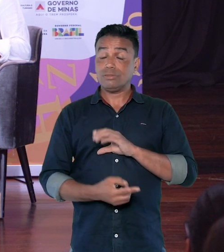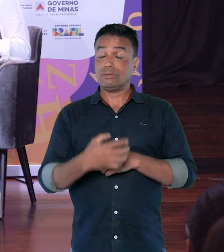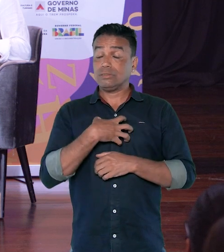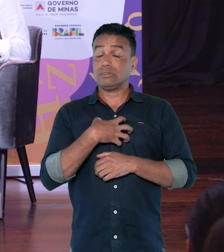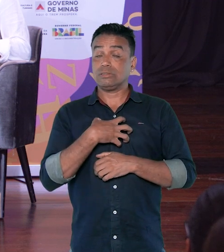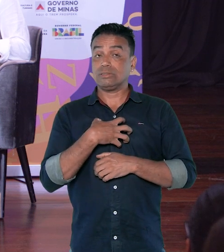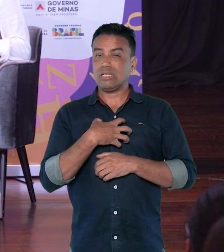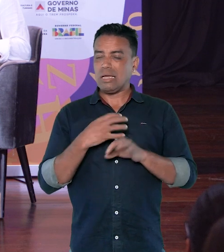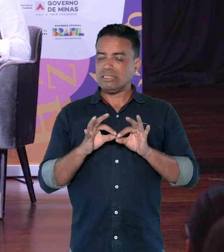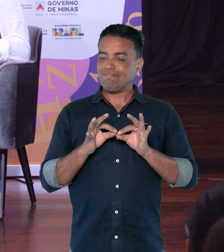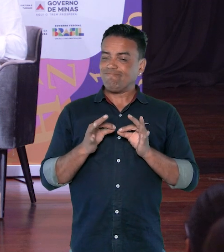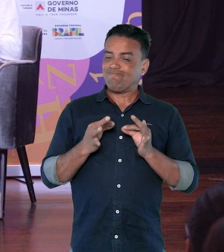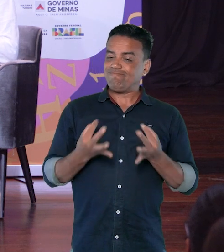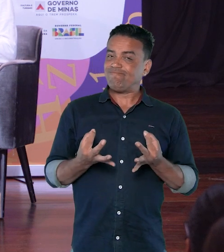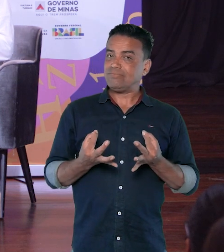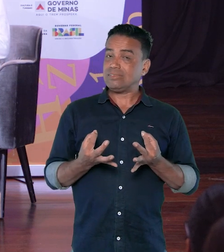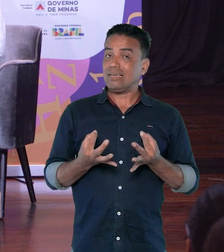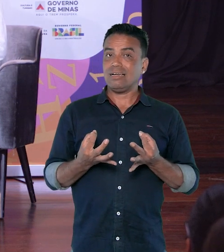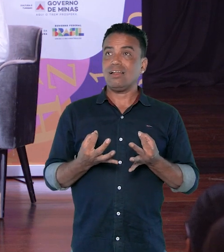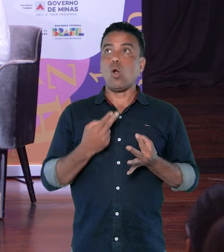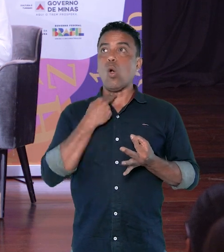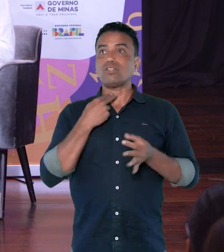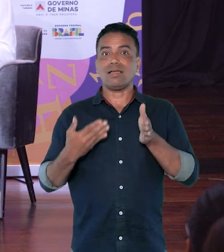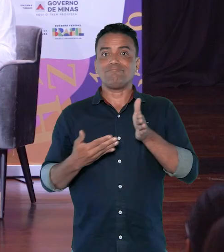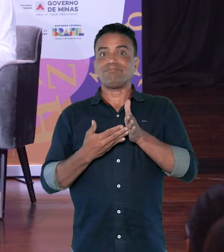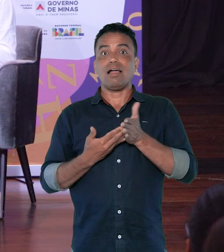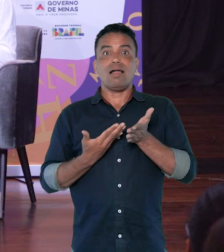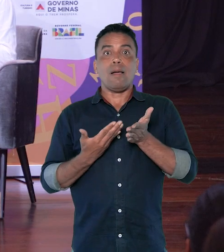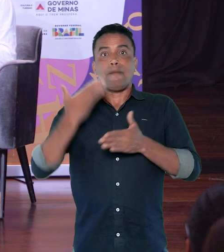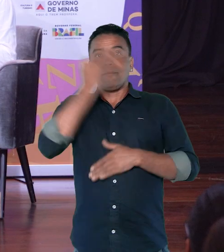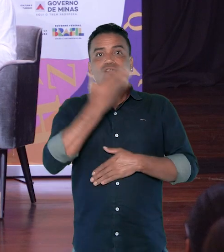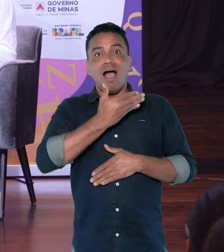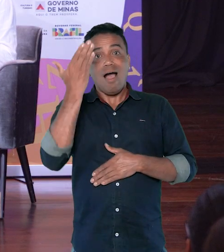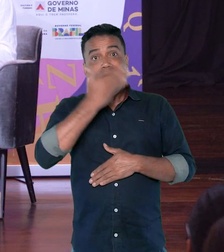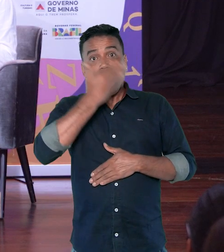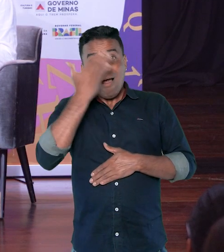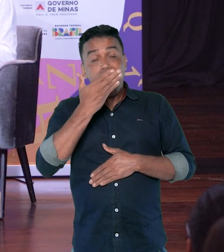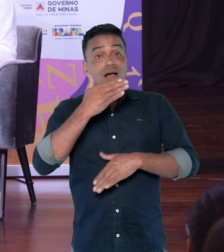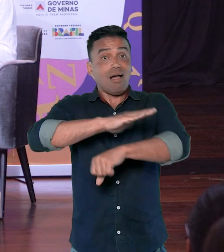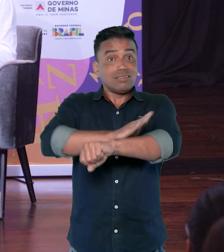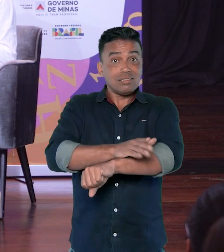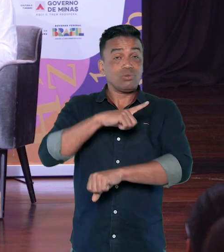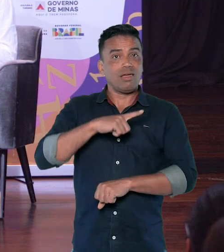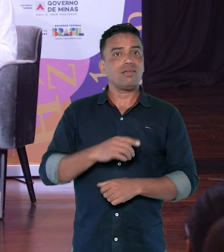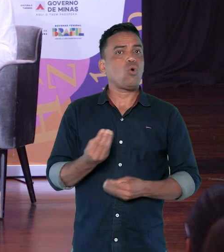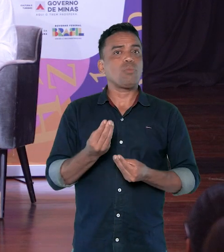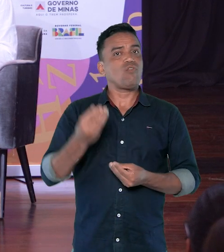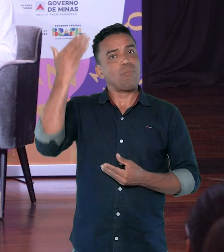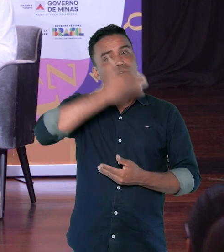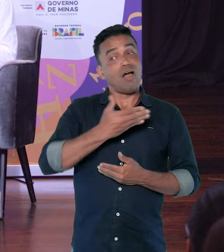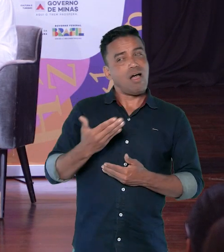essa sutileza nos impede de provar que o racismo existe, né? Como é que eu vou provar que a